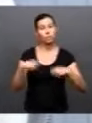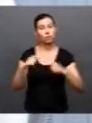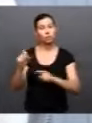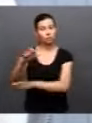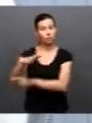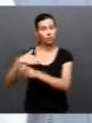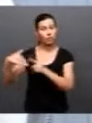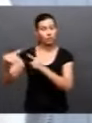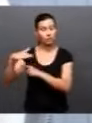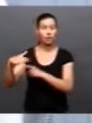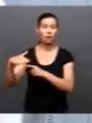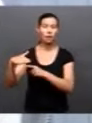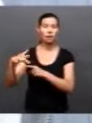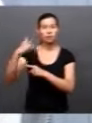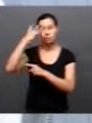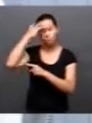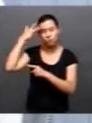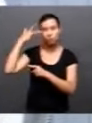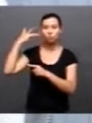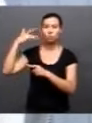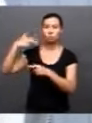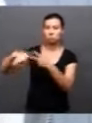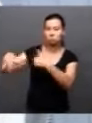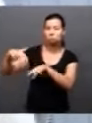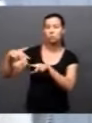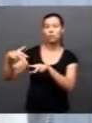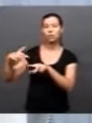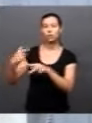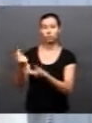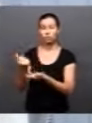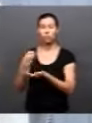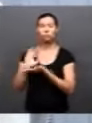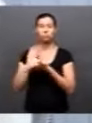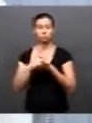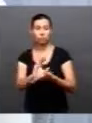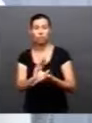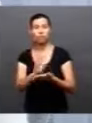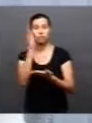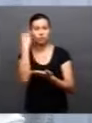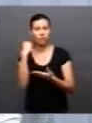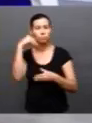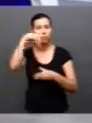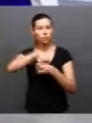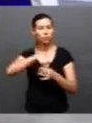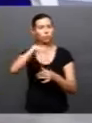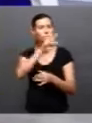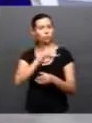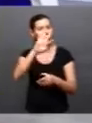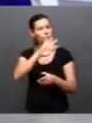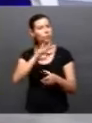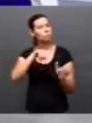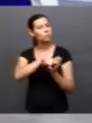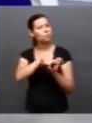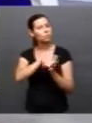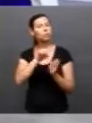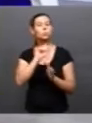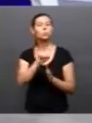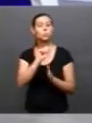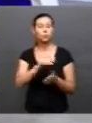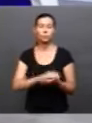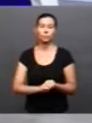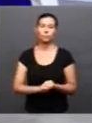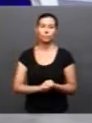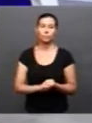civil, que é quem nos financia, conheça melhor o que é feito aqui dentro. Uhum. Porque o cientista, ele se comunica muito